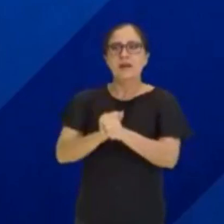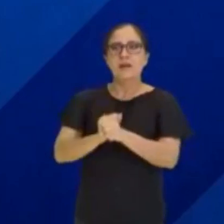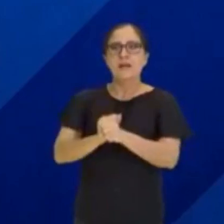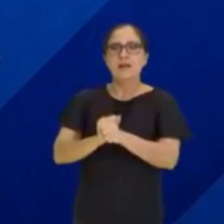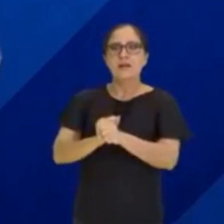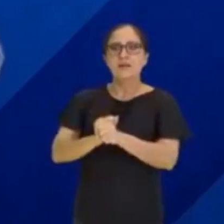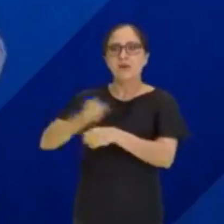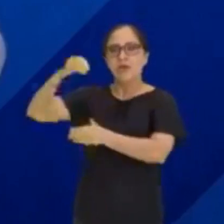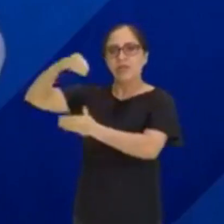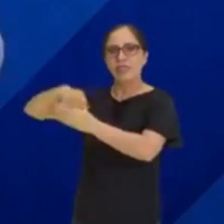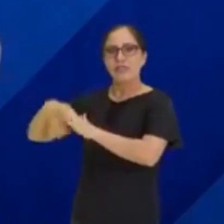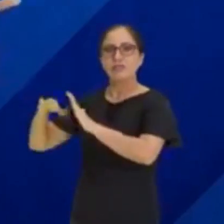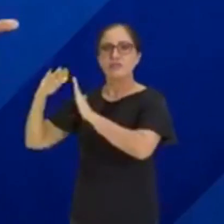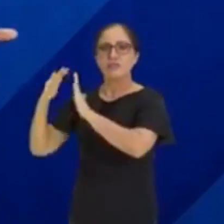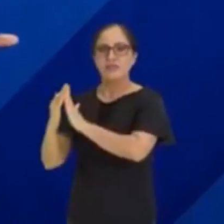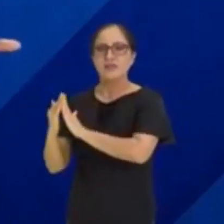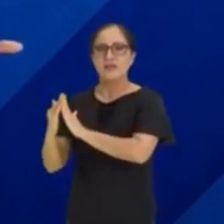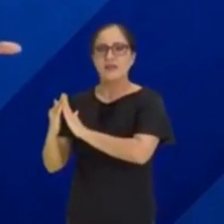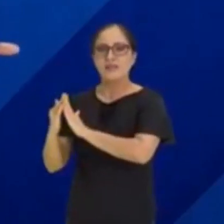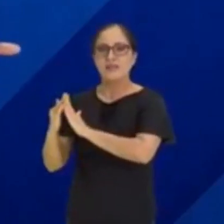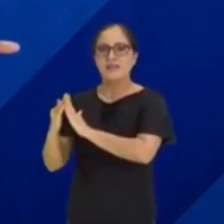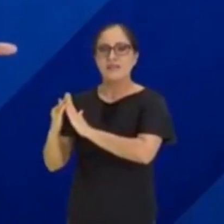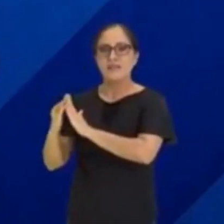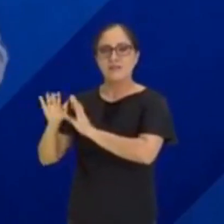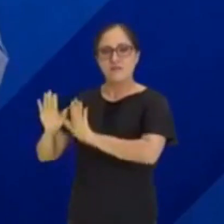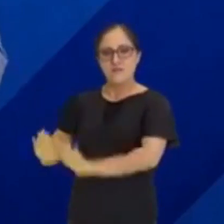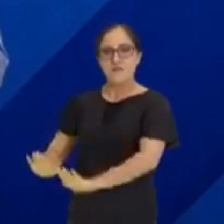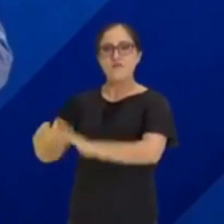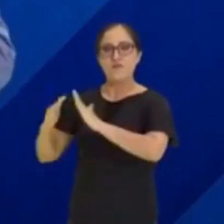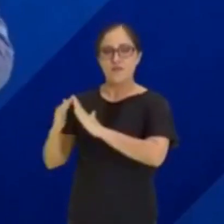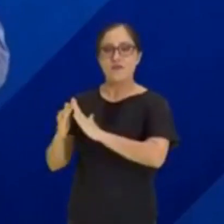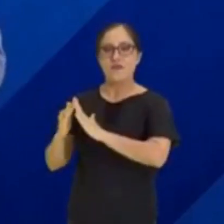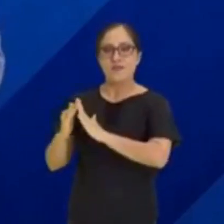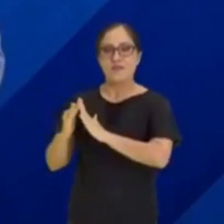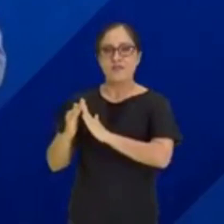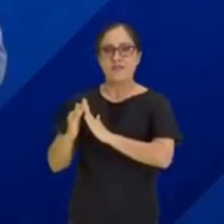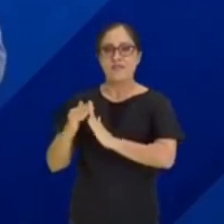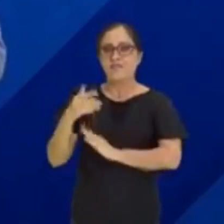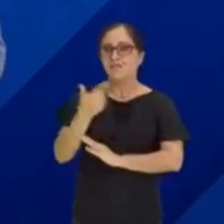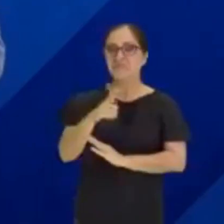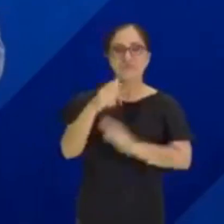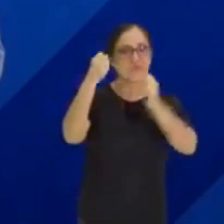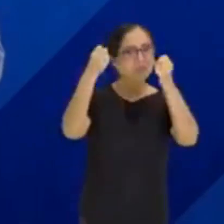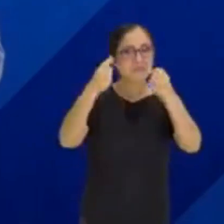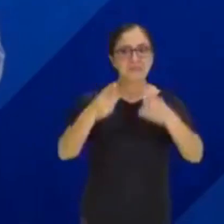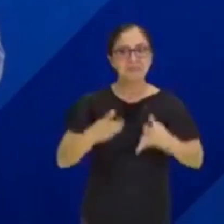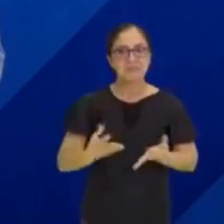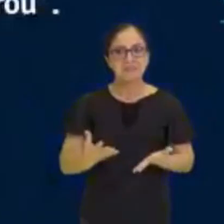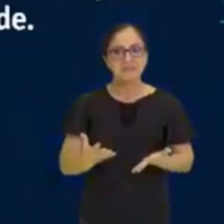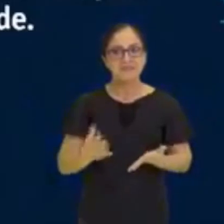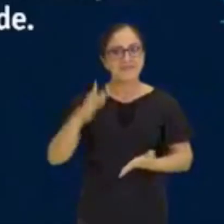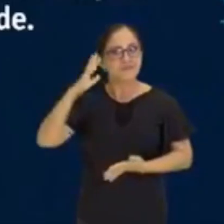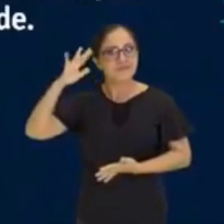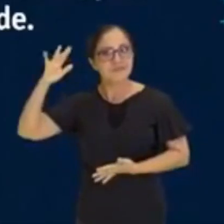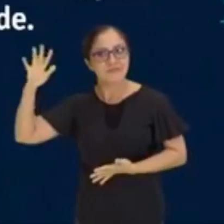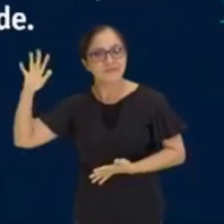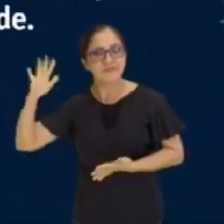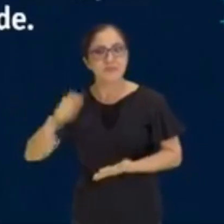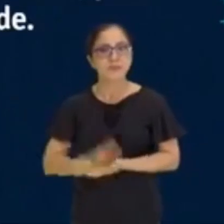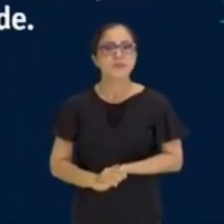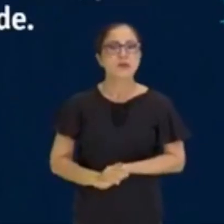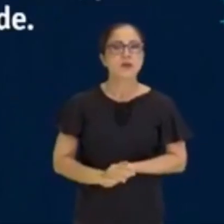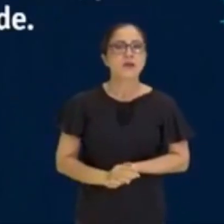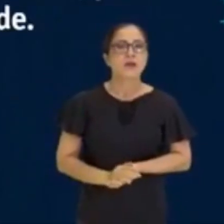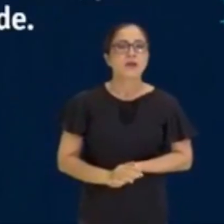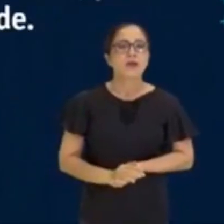casa, sem explicação. Vamos agora à próxima questão. Muitas pessoas